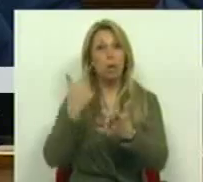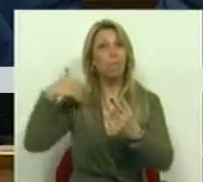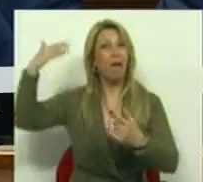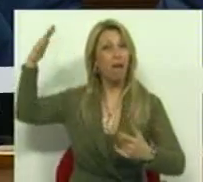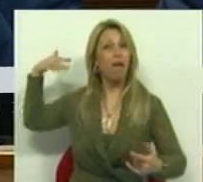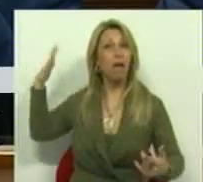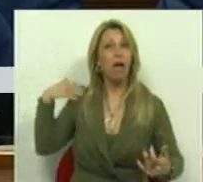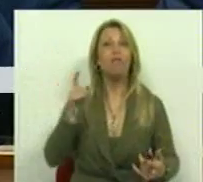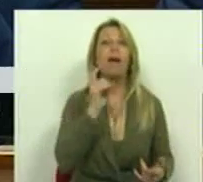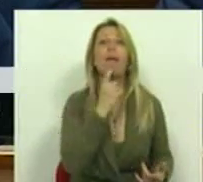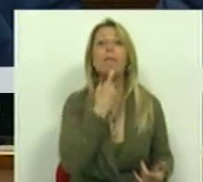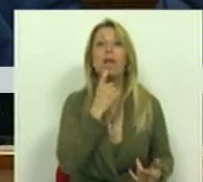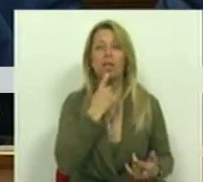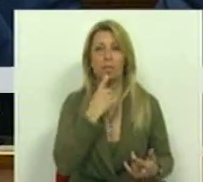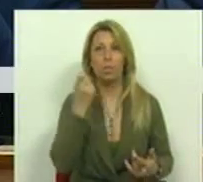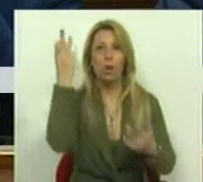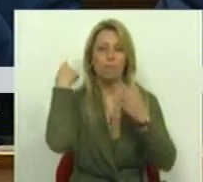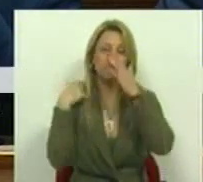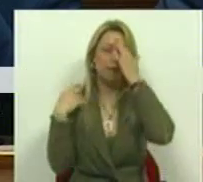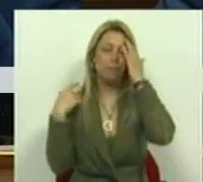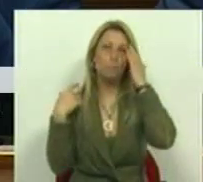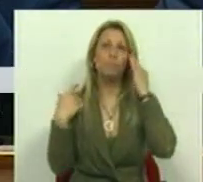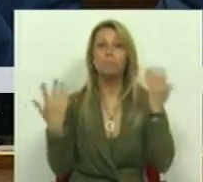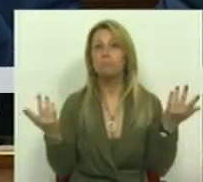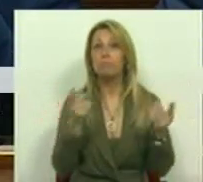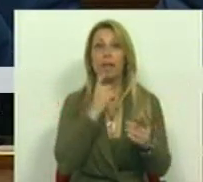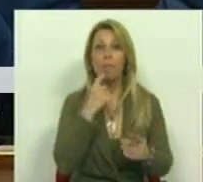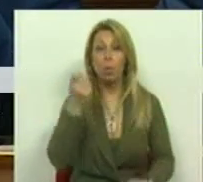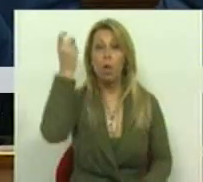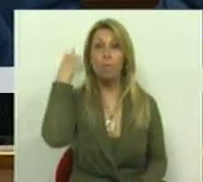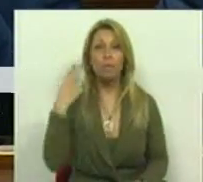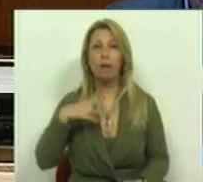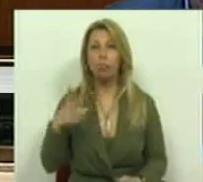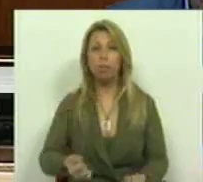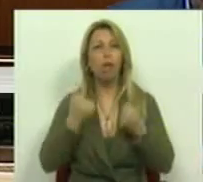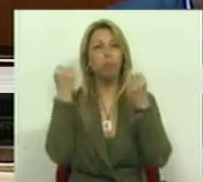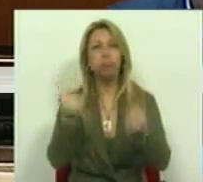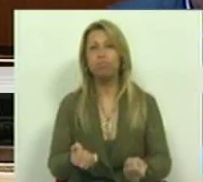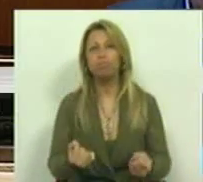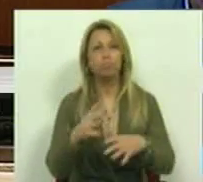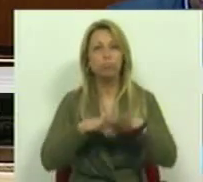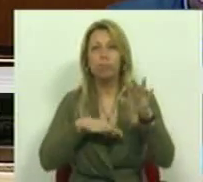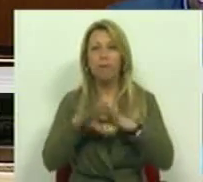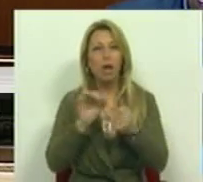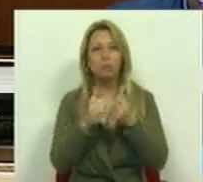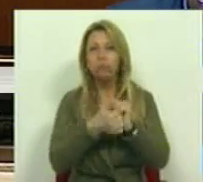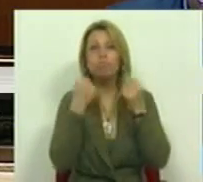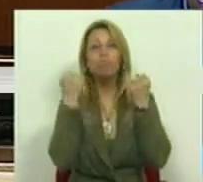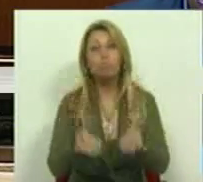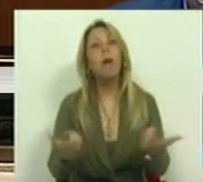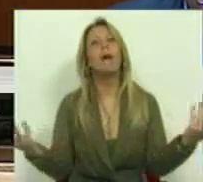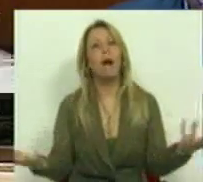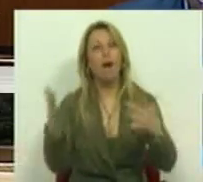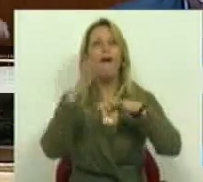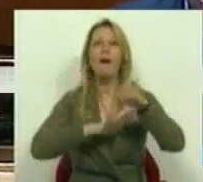foi em abril do ano passado. Portanto, desde abril, Portugal não conseguia fazer essa colocação. Fê-lo maioritariamente respondendo